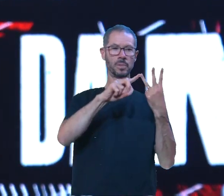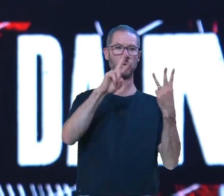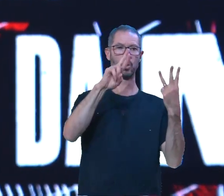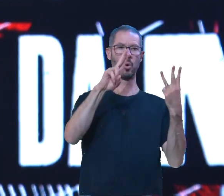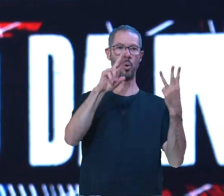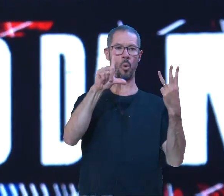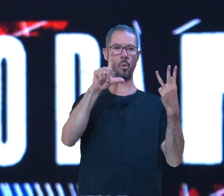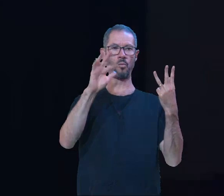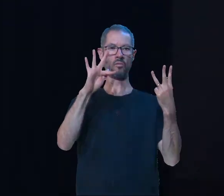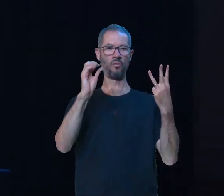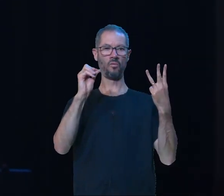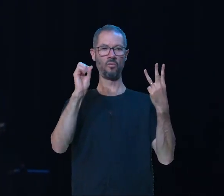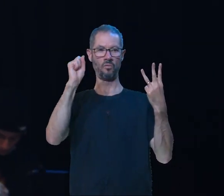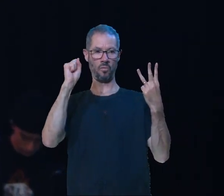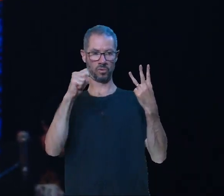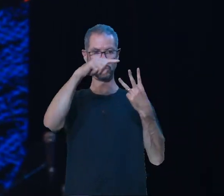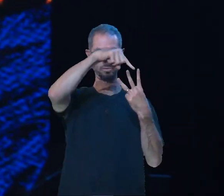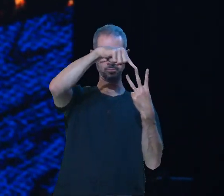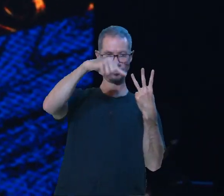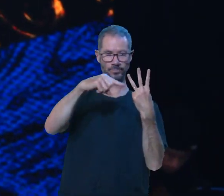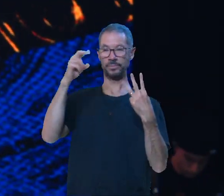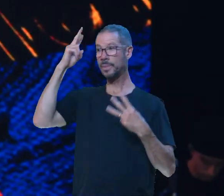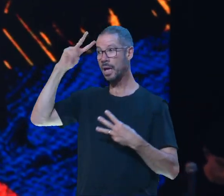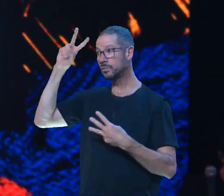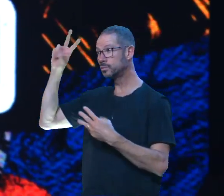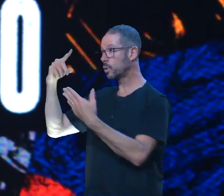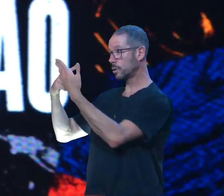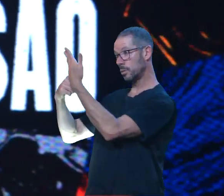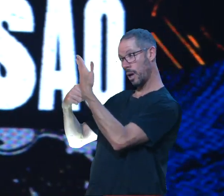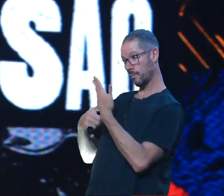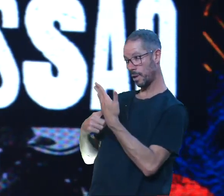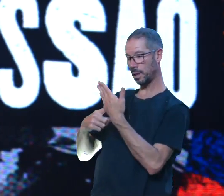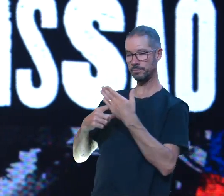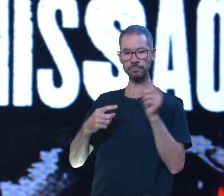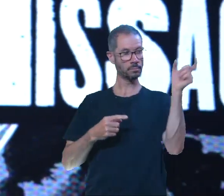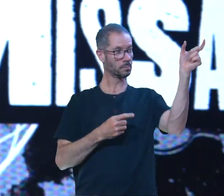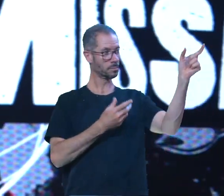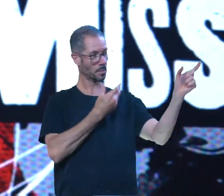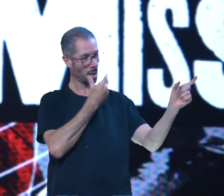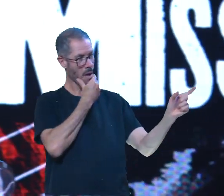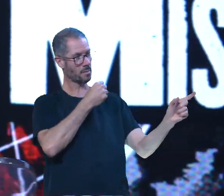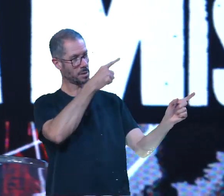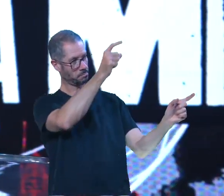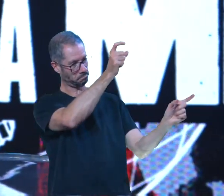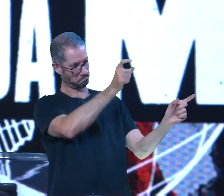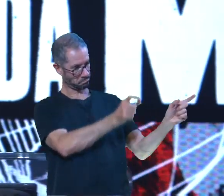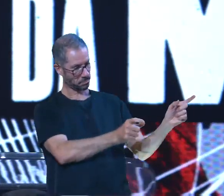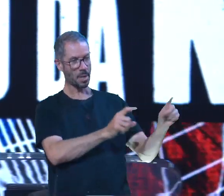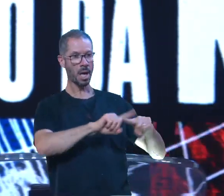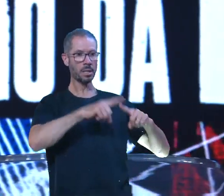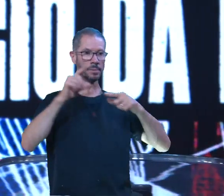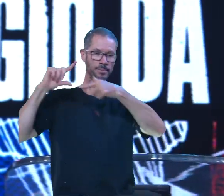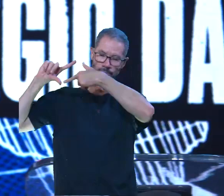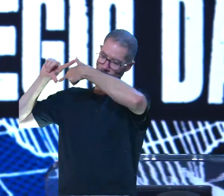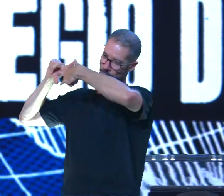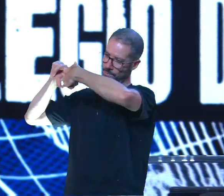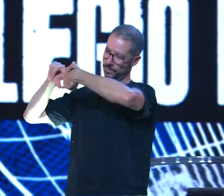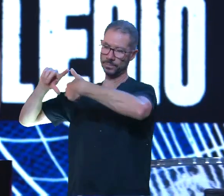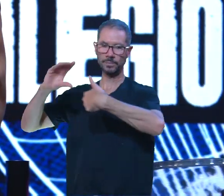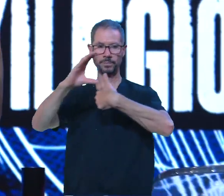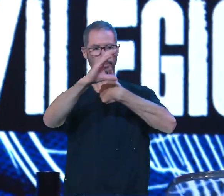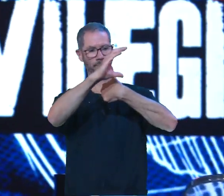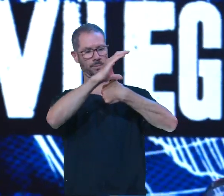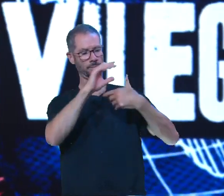A história não nos revela muitas coisas sobre esse homem. Mas a tradição cristã, baseada num